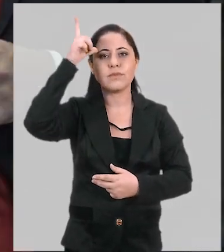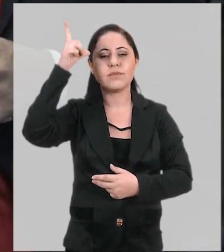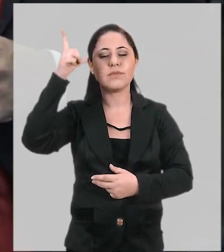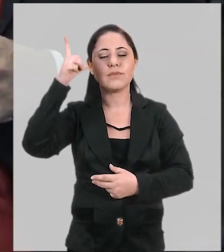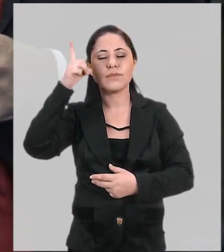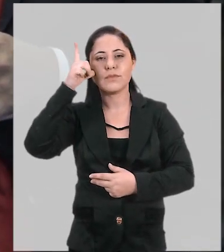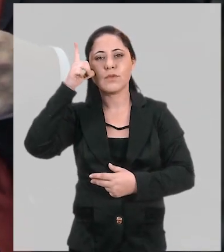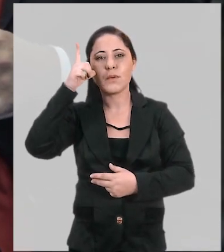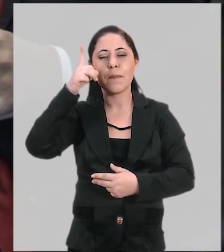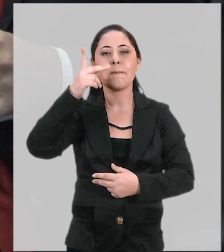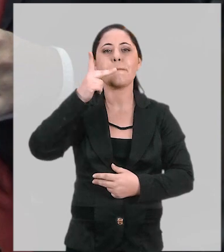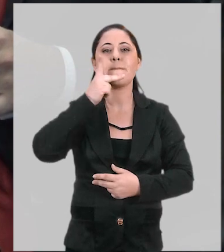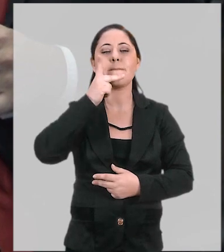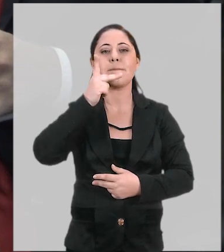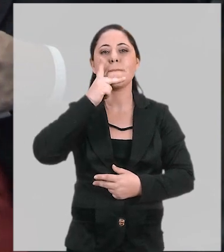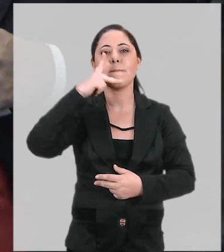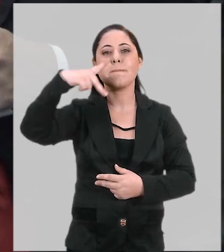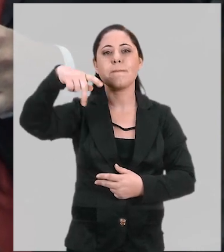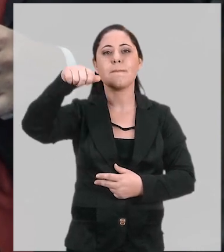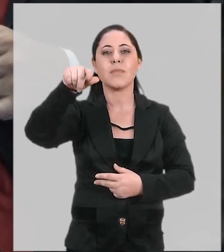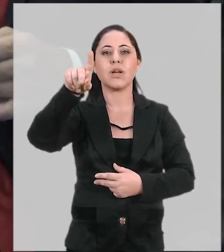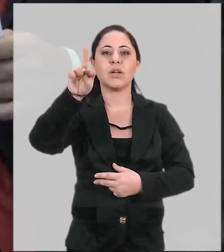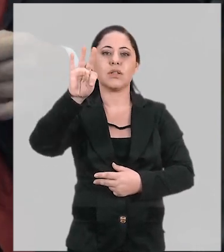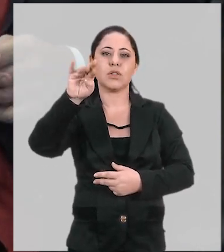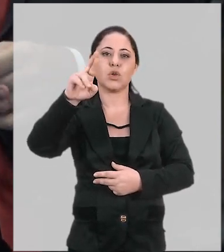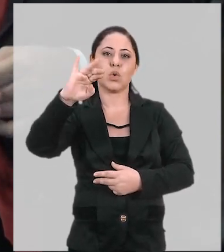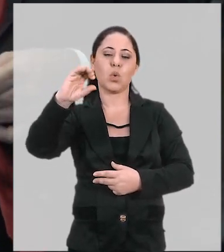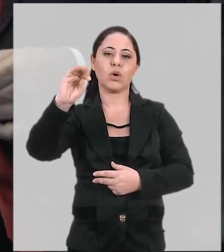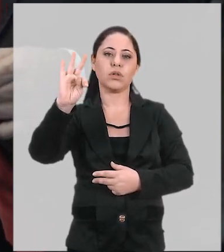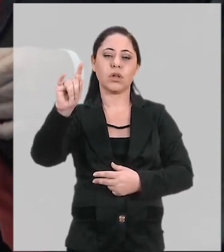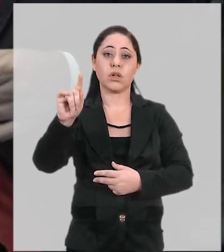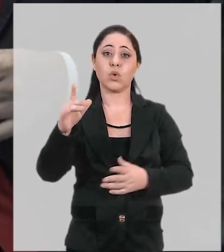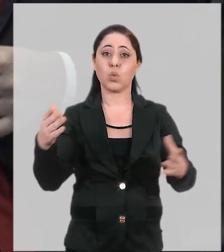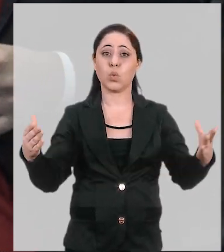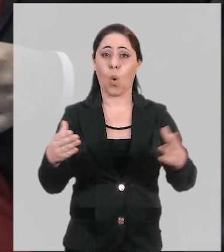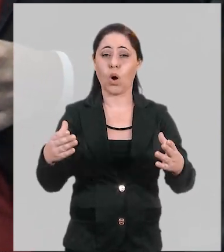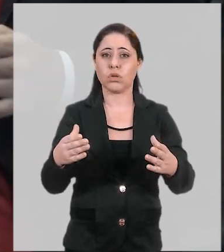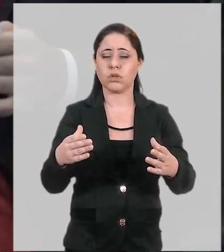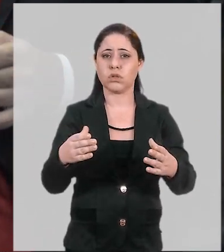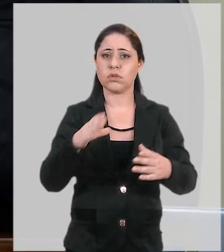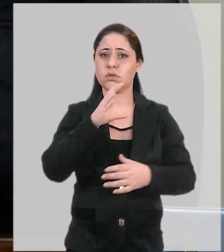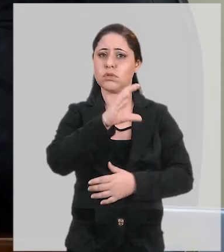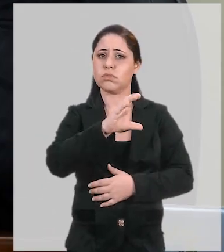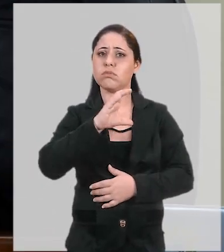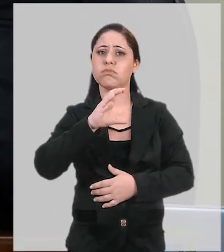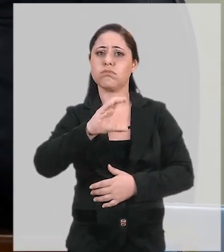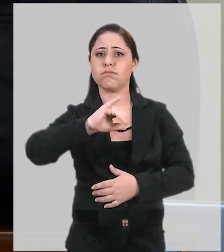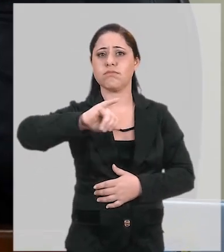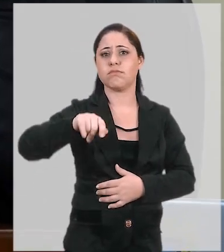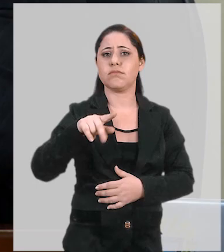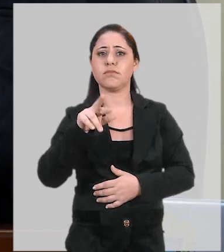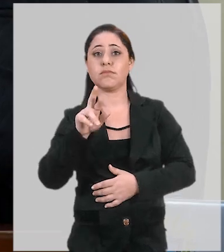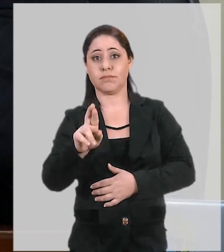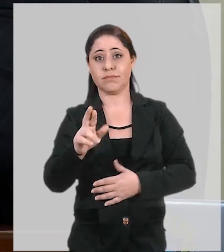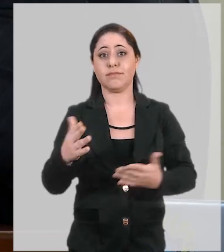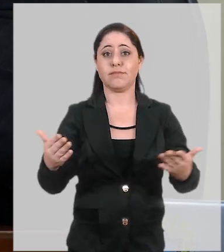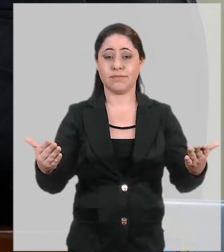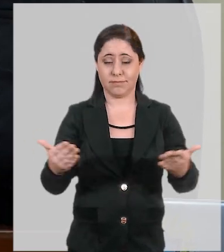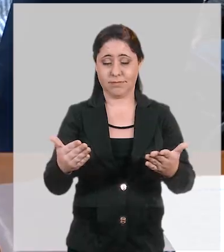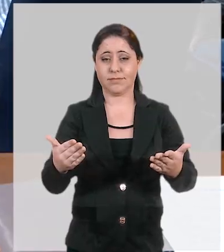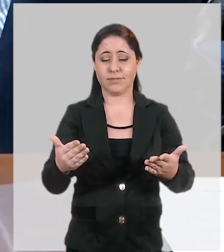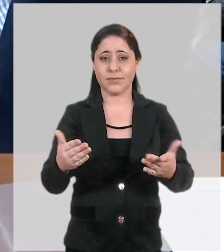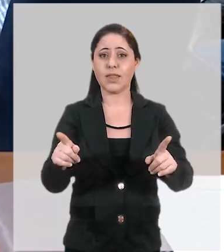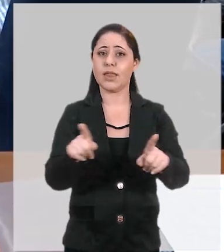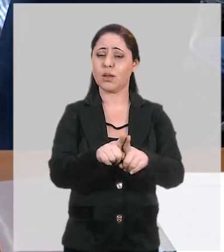do Patriota. Tudo bom, deputado? Boa tarde, Radamés. Tudo bem. Que atualmente preside a Comissão de Constituição, Justiça e